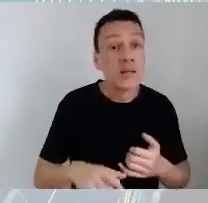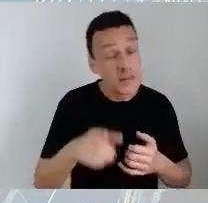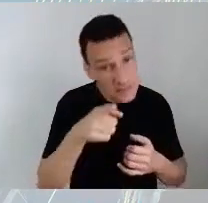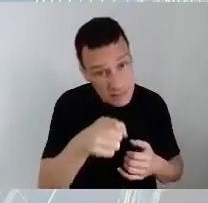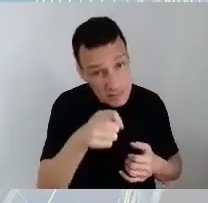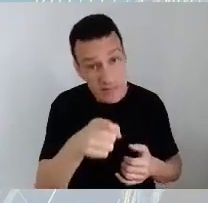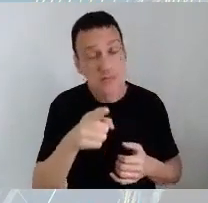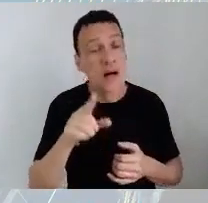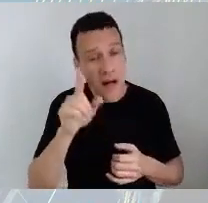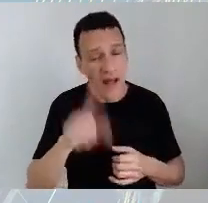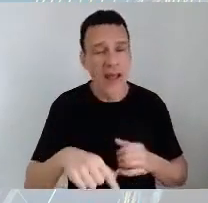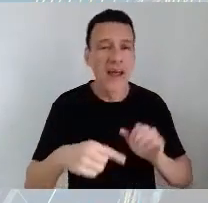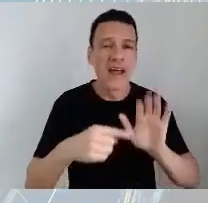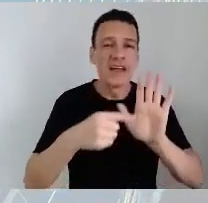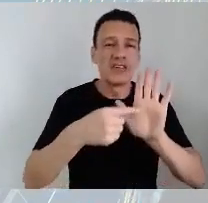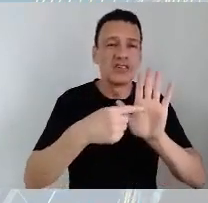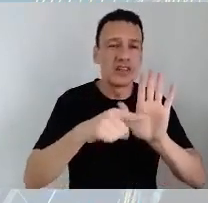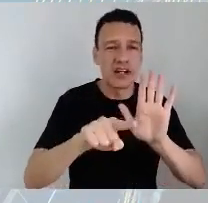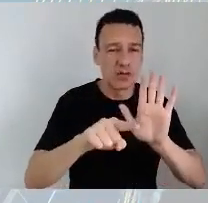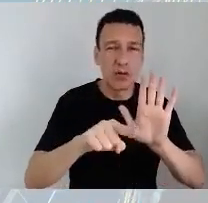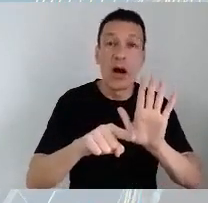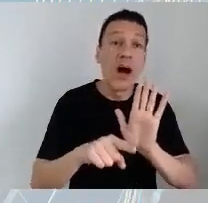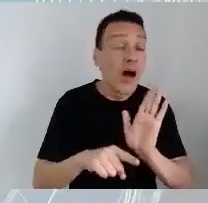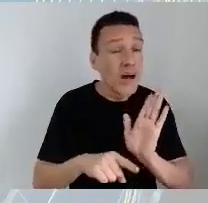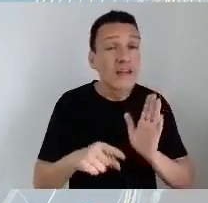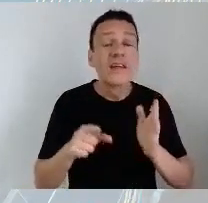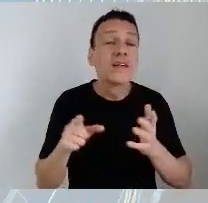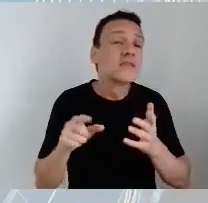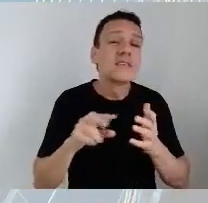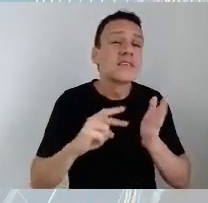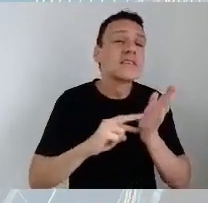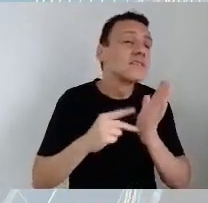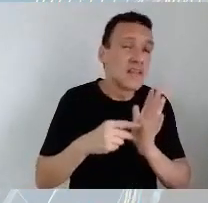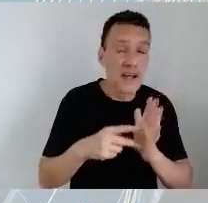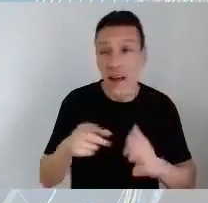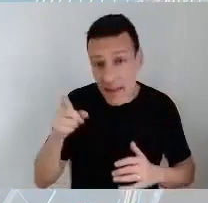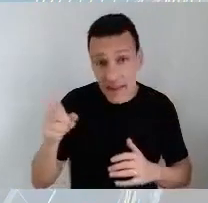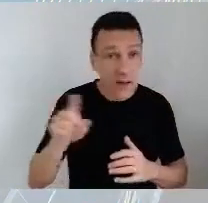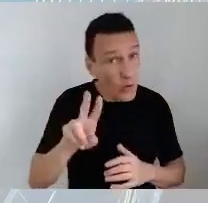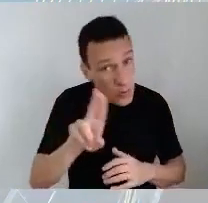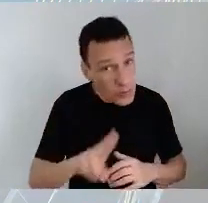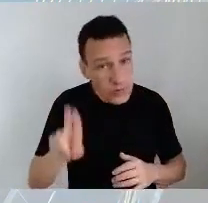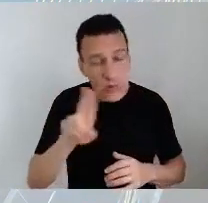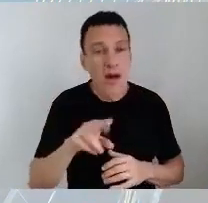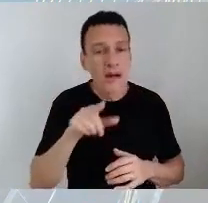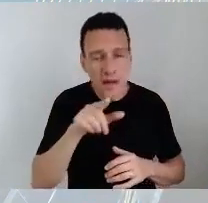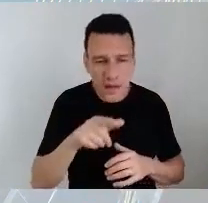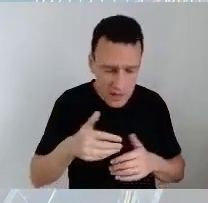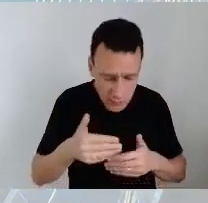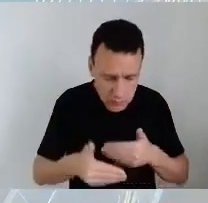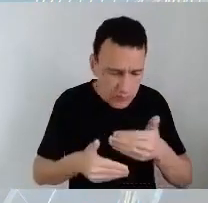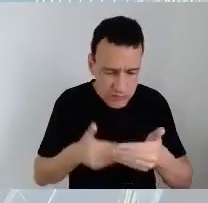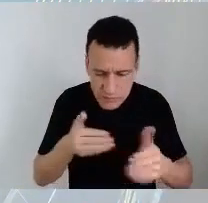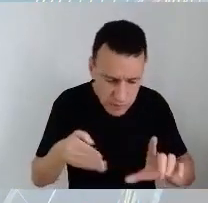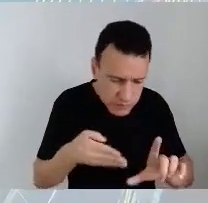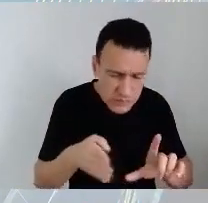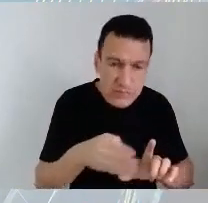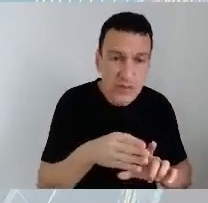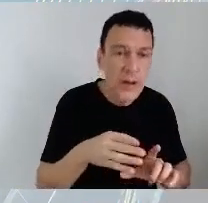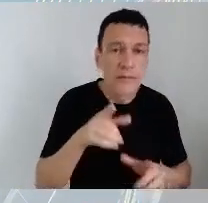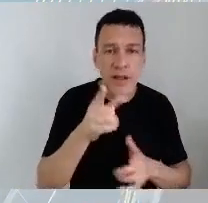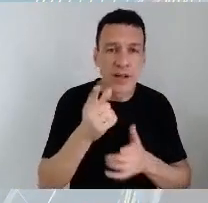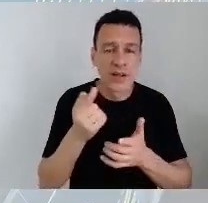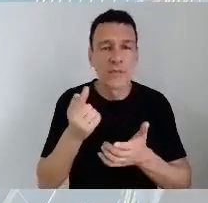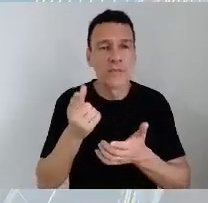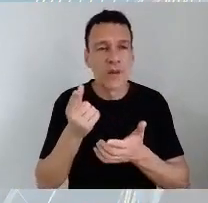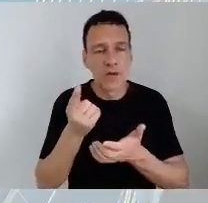relacionados com uma parte da jornada do cliente, do usuário, começando na parte da aquisição e indo para a indicação,